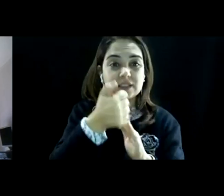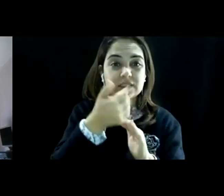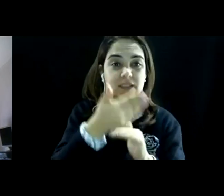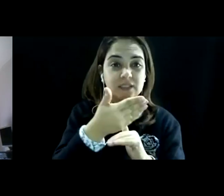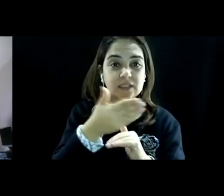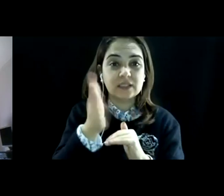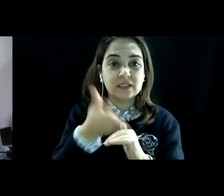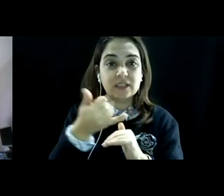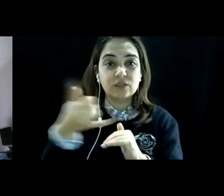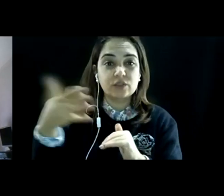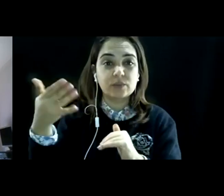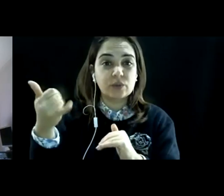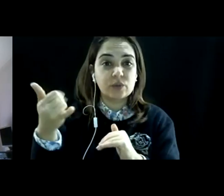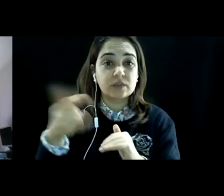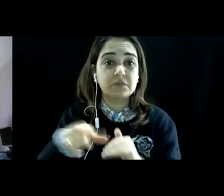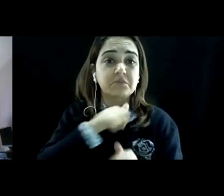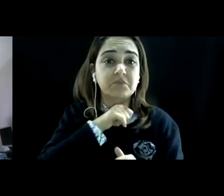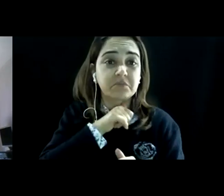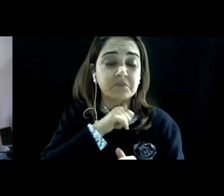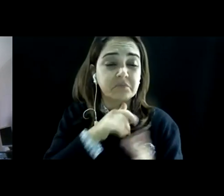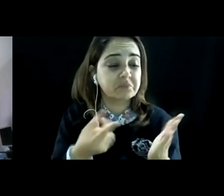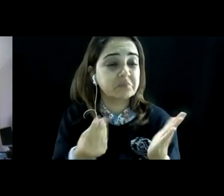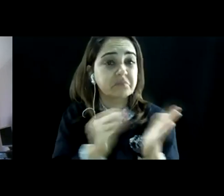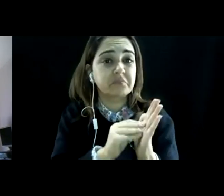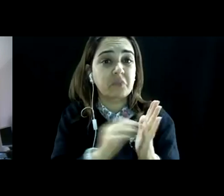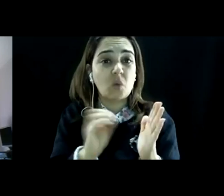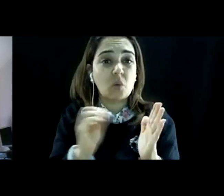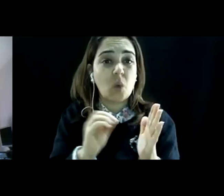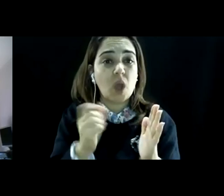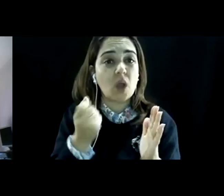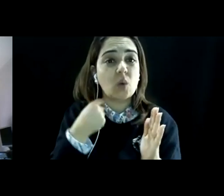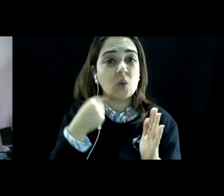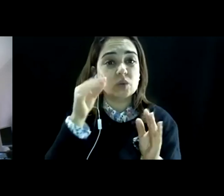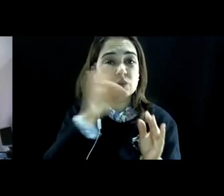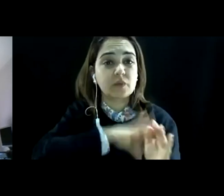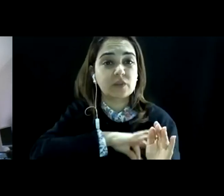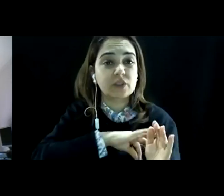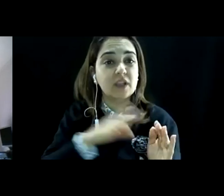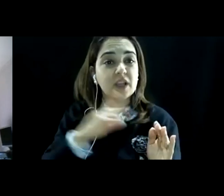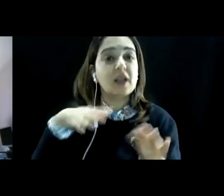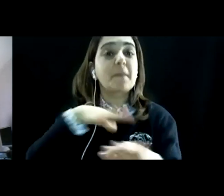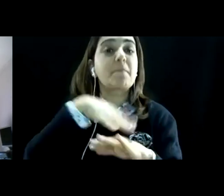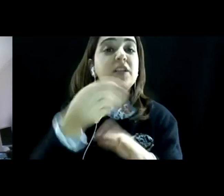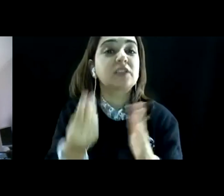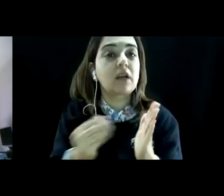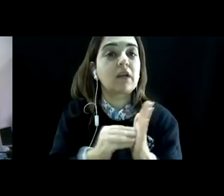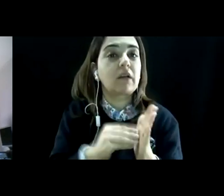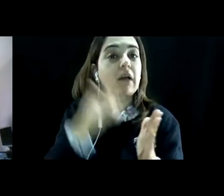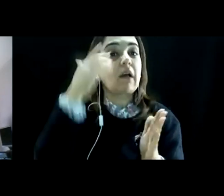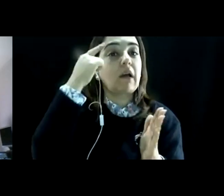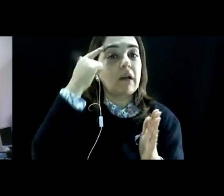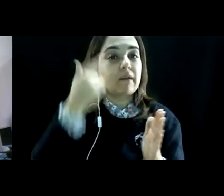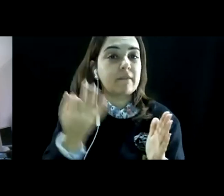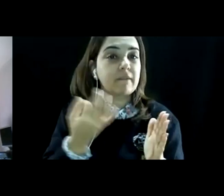que ignora completamente o ensino profissional. Depois colocou-se lá uma adenda, quase como quem diz, pá, esquecemos dos gajos, vamos pôr